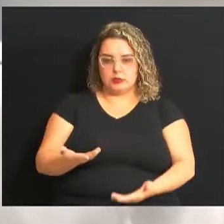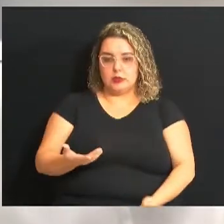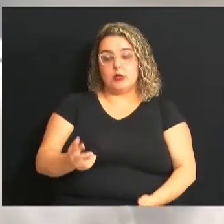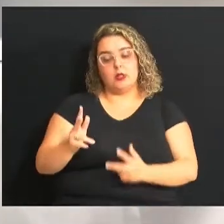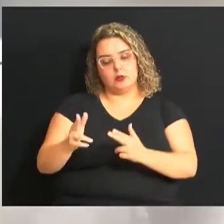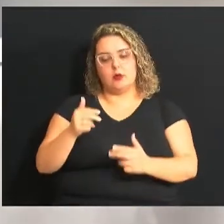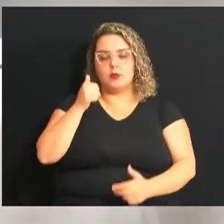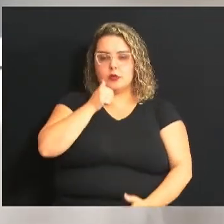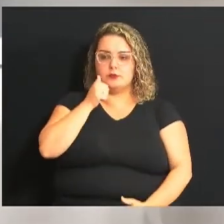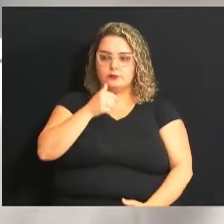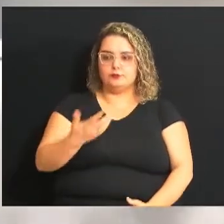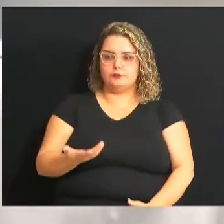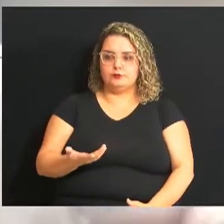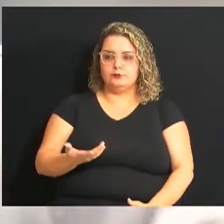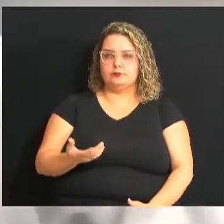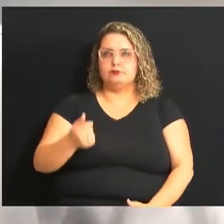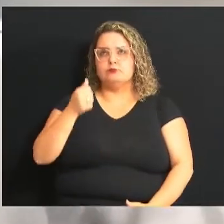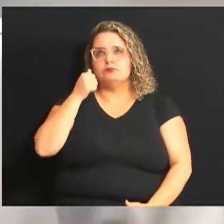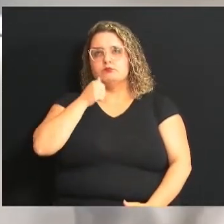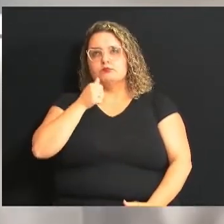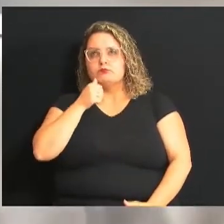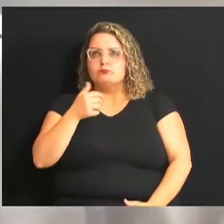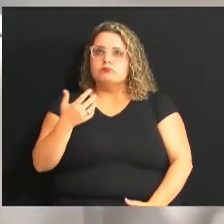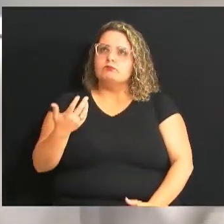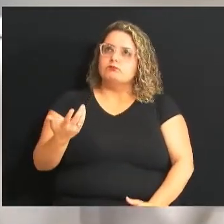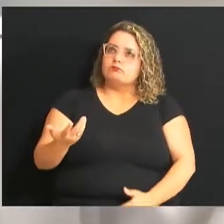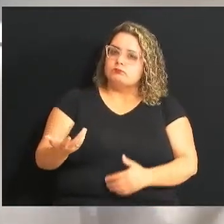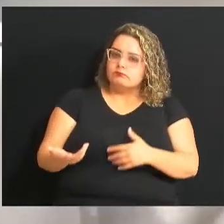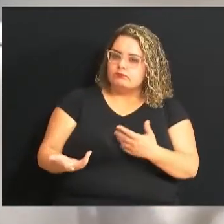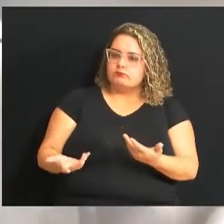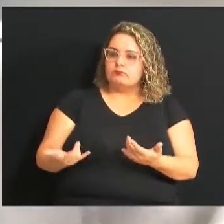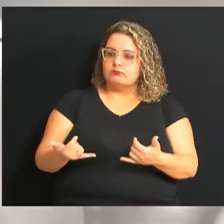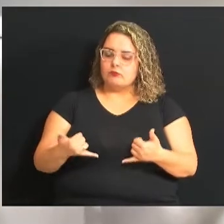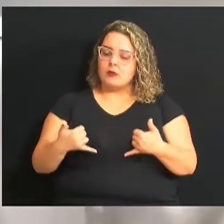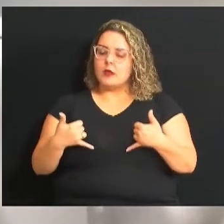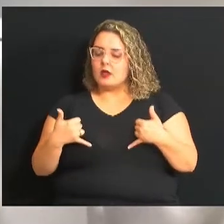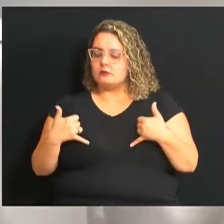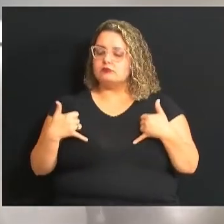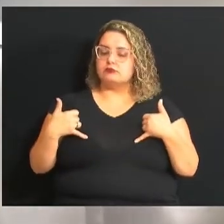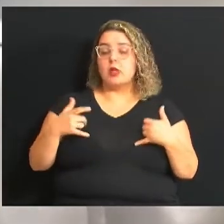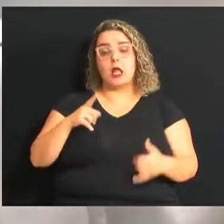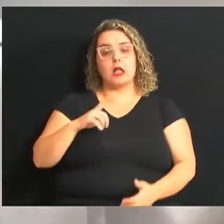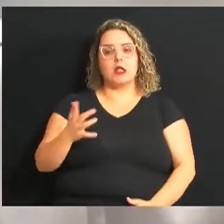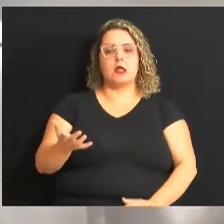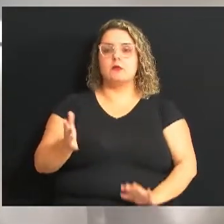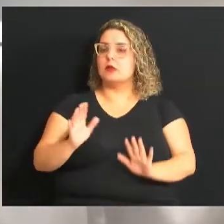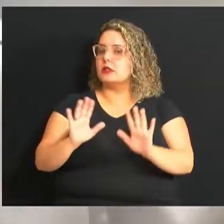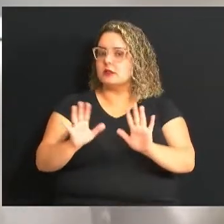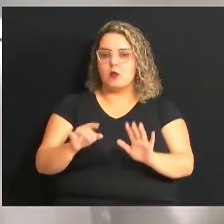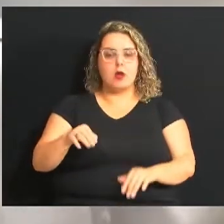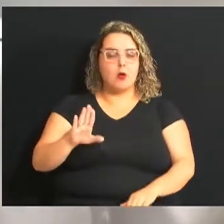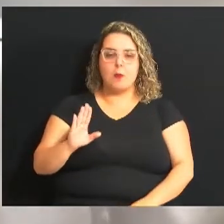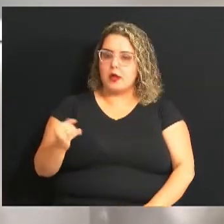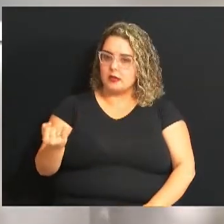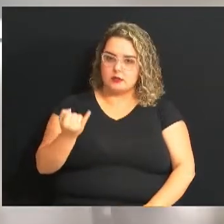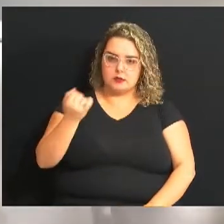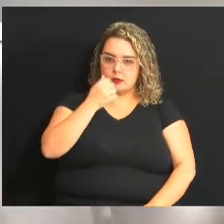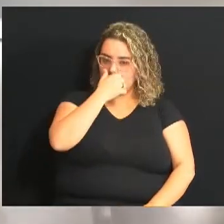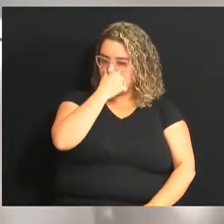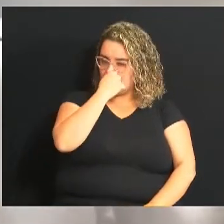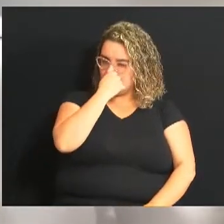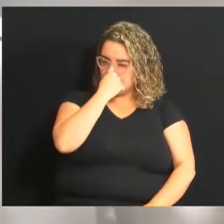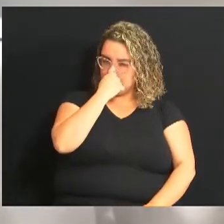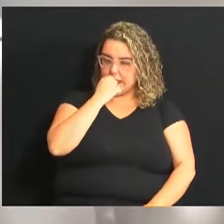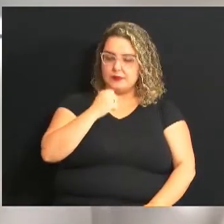A mulher tem um lado de vaidade, também tem, mas isso não é o mais importante. O mais importante é